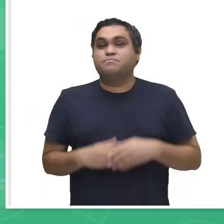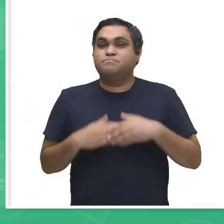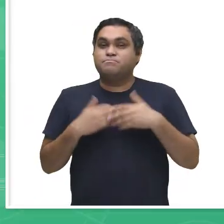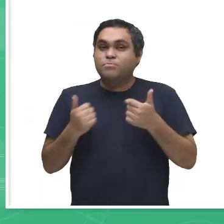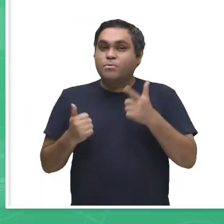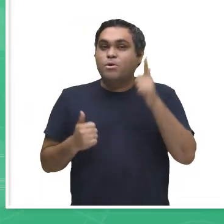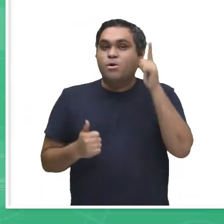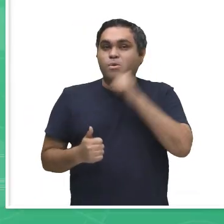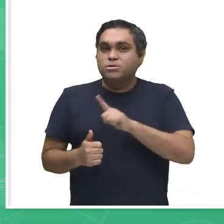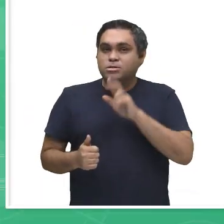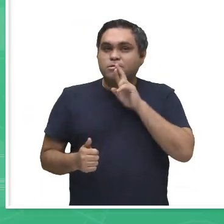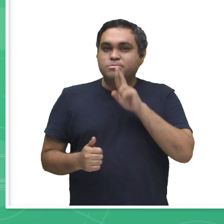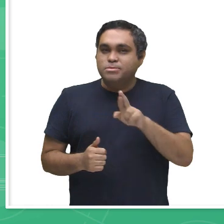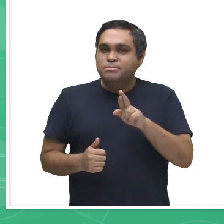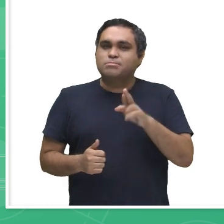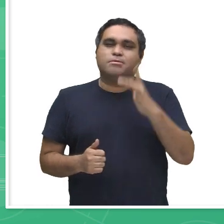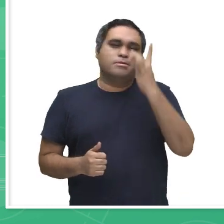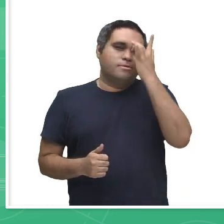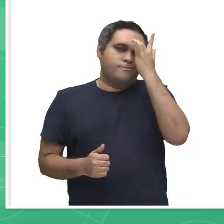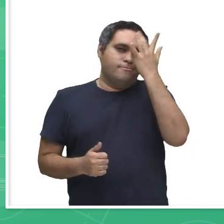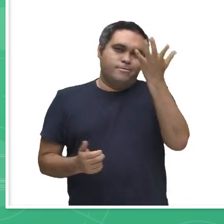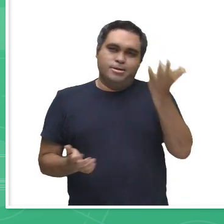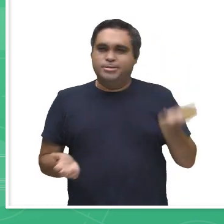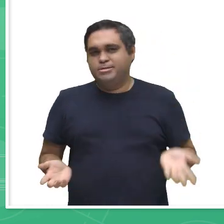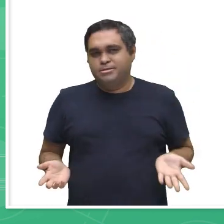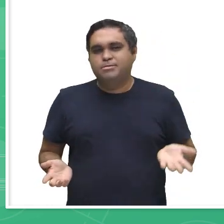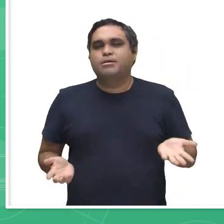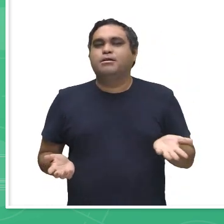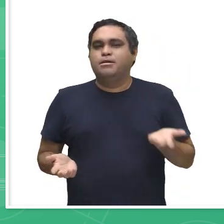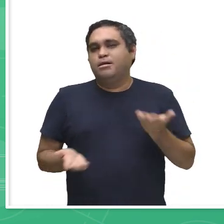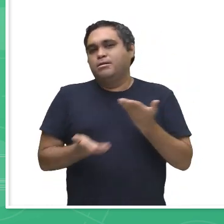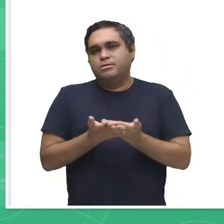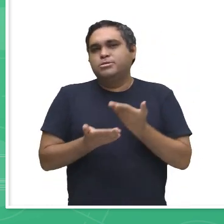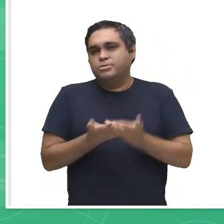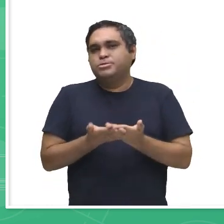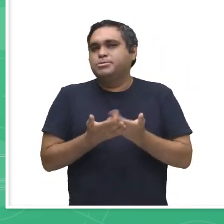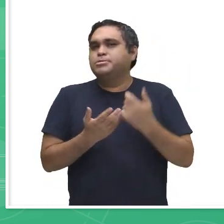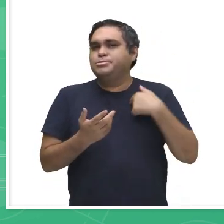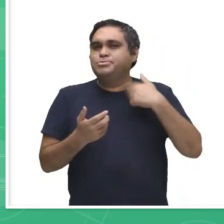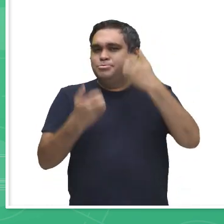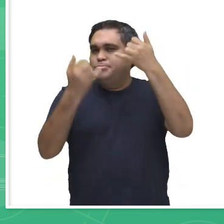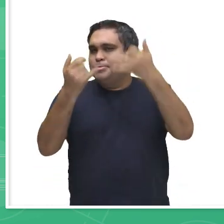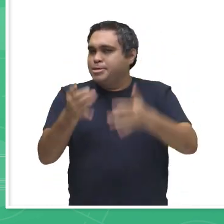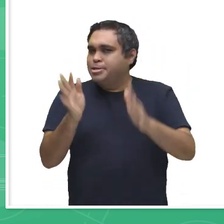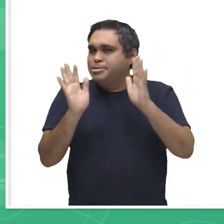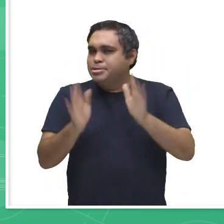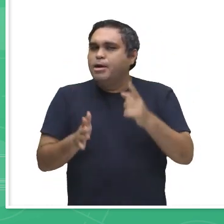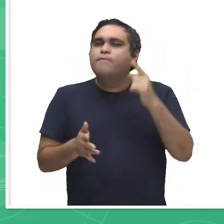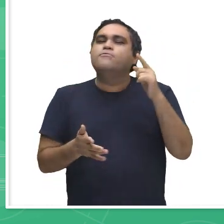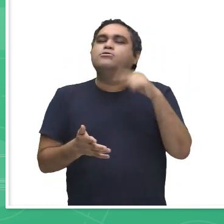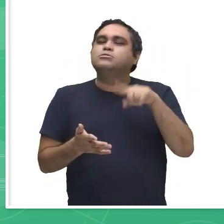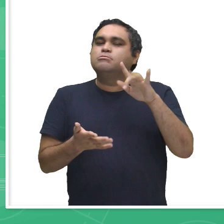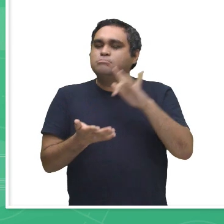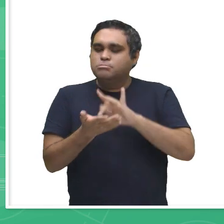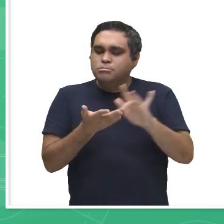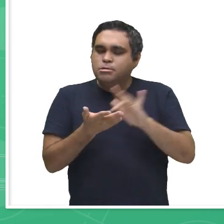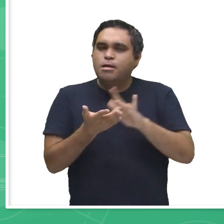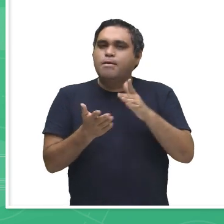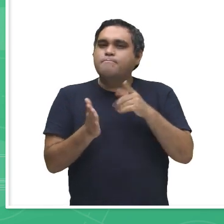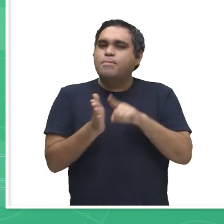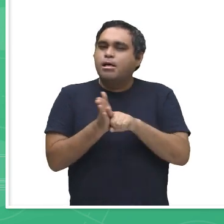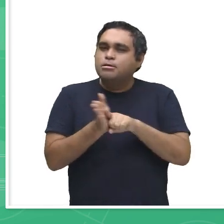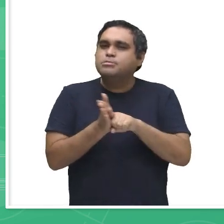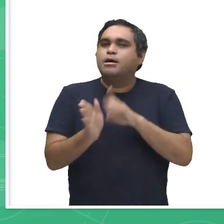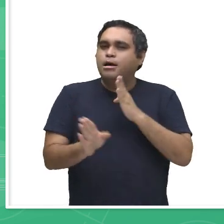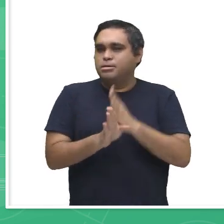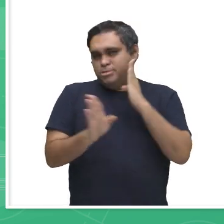Conseguiram responder? Tava fácil demais, né? Porque a aula já explicava tudinho isso daí. Eu tenho certeza que vocês foram lá no caderno digital também, pesquisaram e